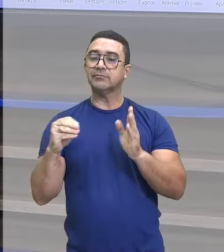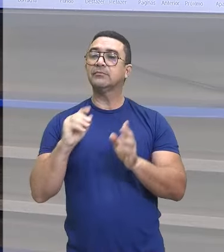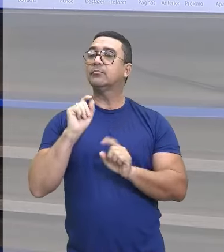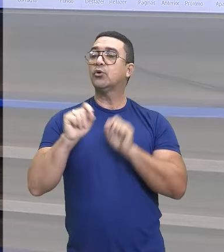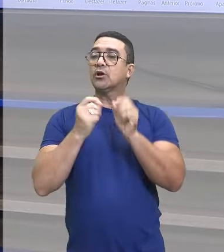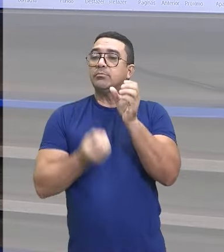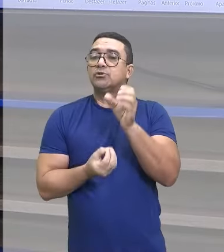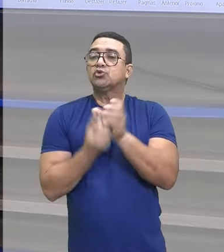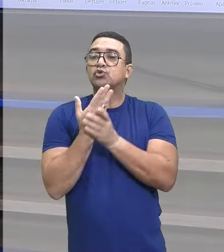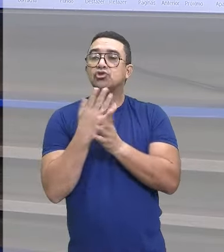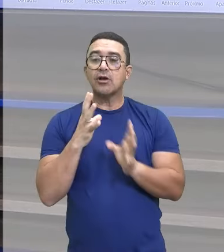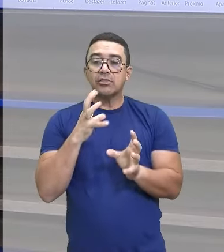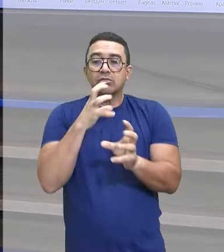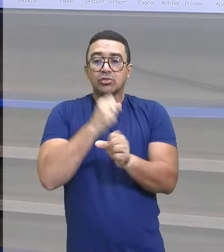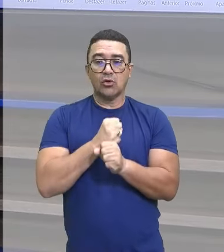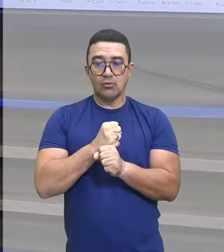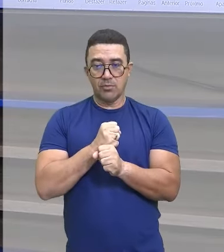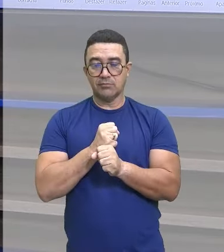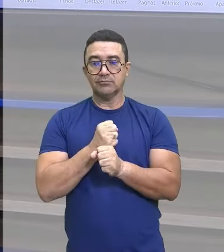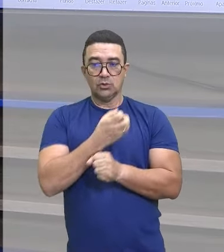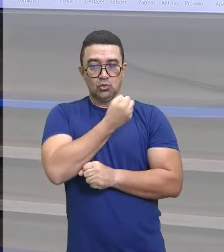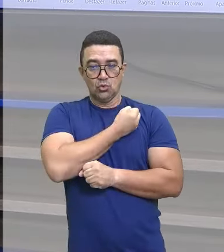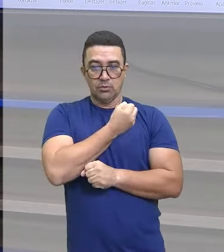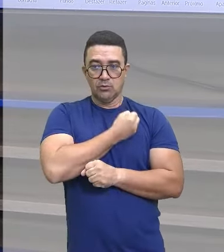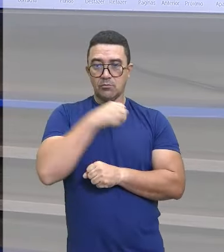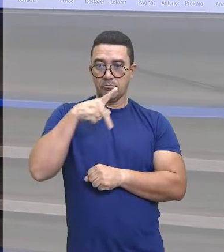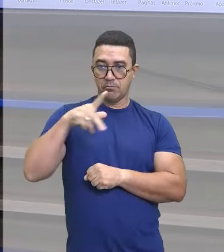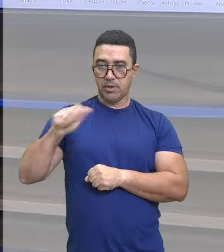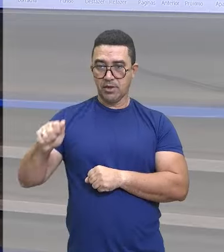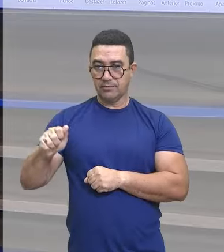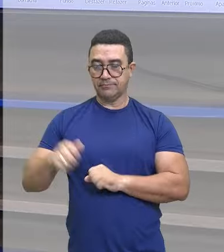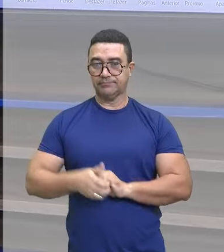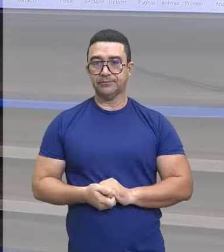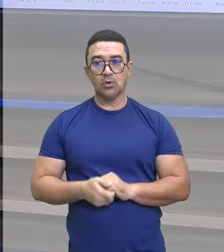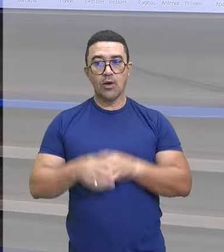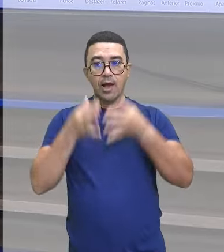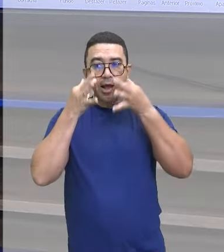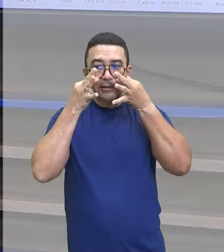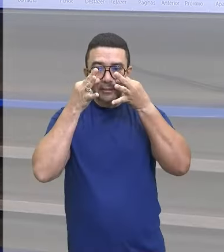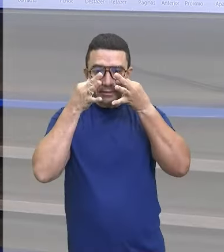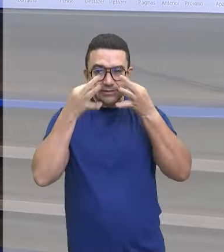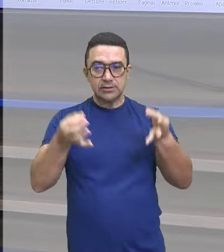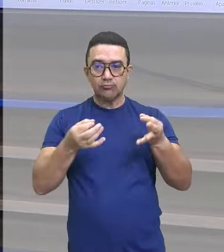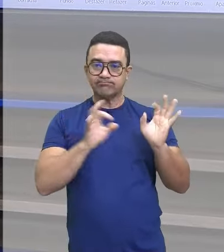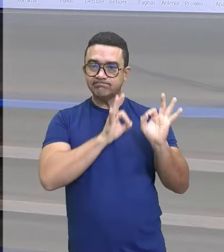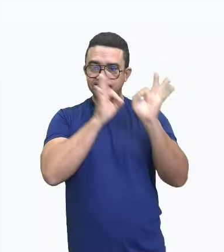aí a soma dos termos de uma PA. Então, muita atenção agora ao VT.